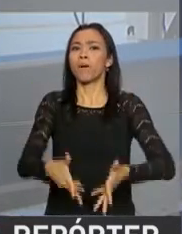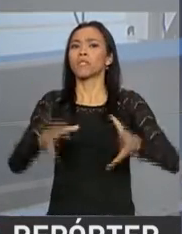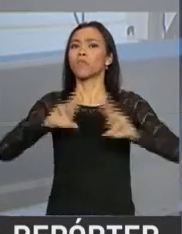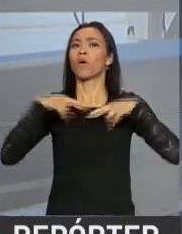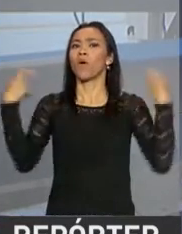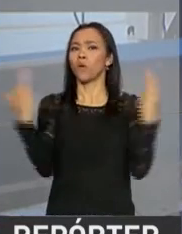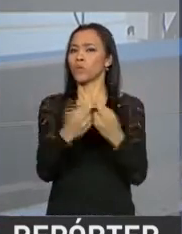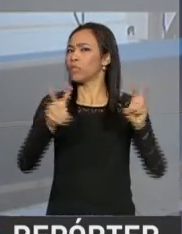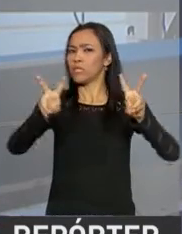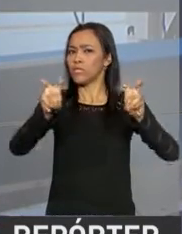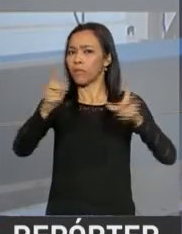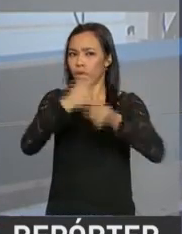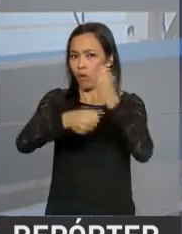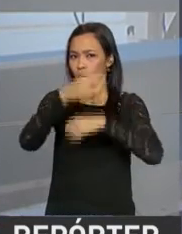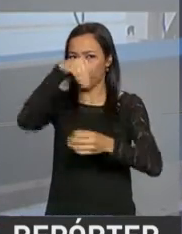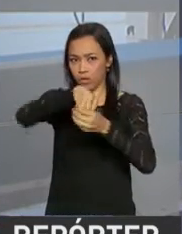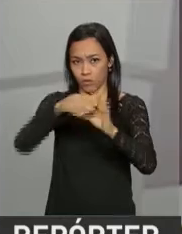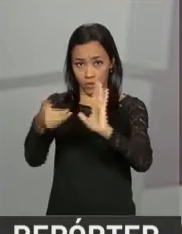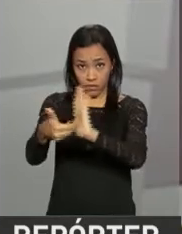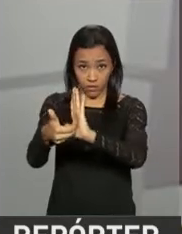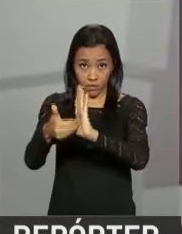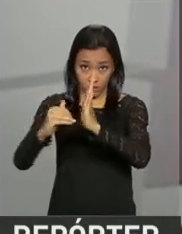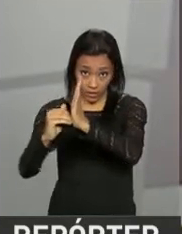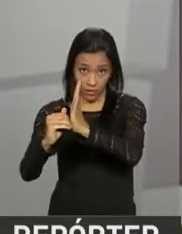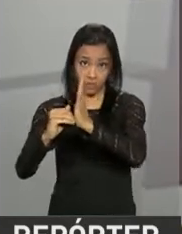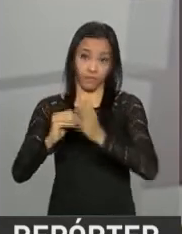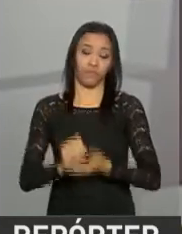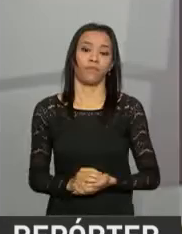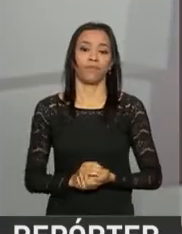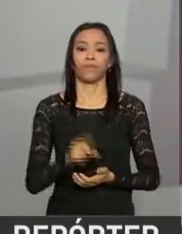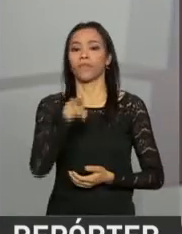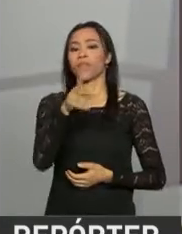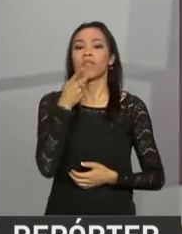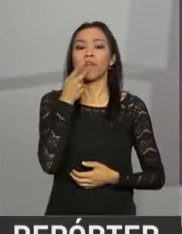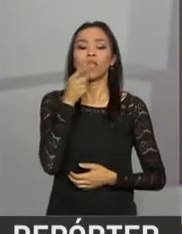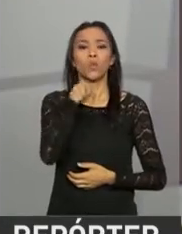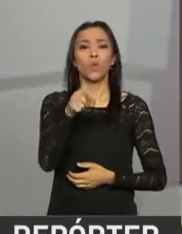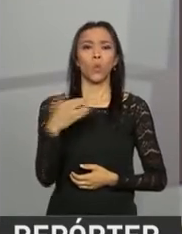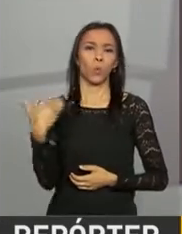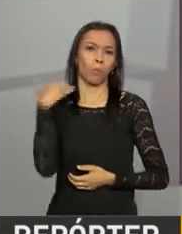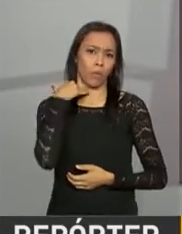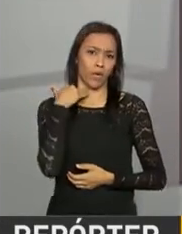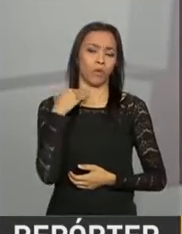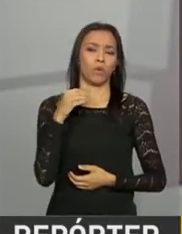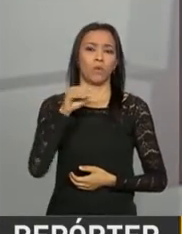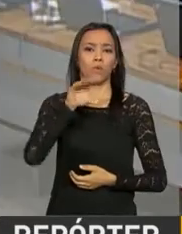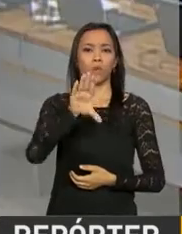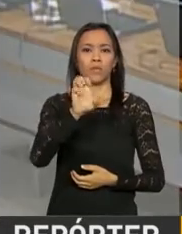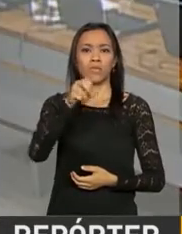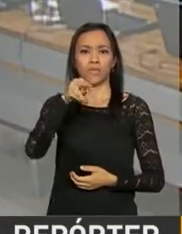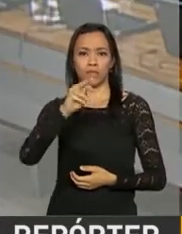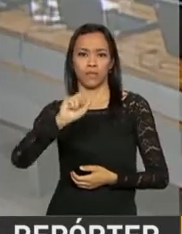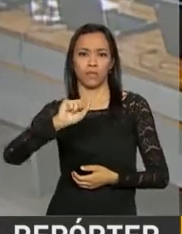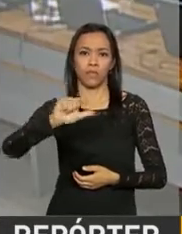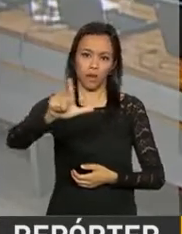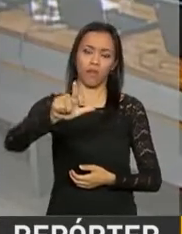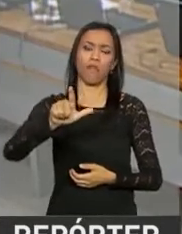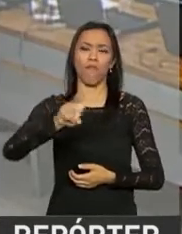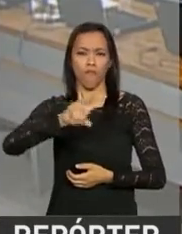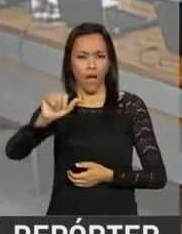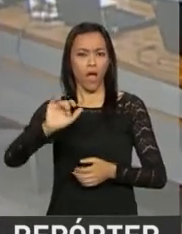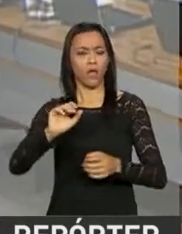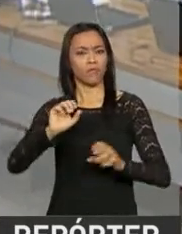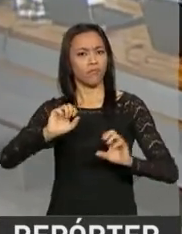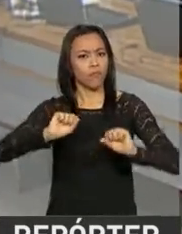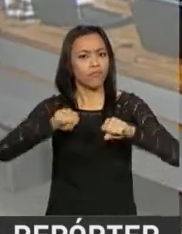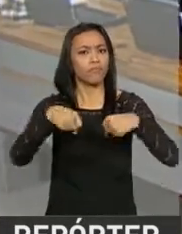assuntos econômicos do senado o buchicho intel também contribuirá para a recuperação de confiança e